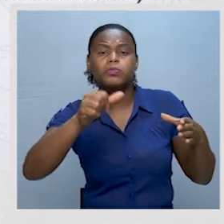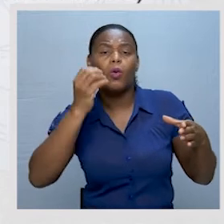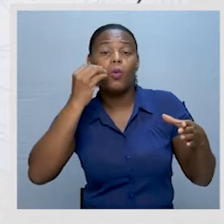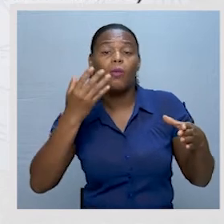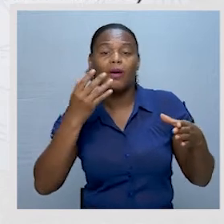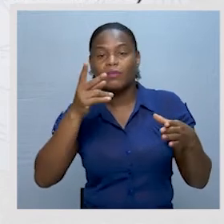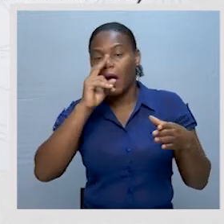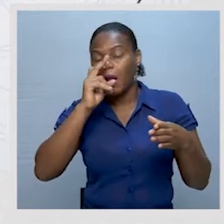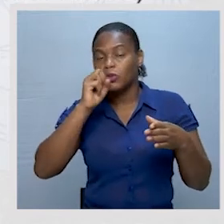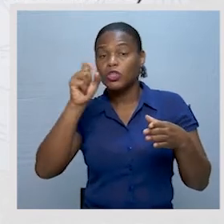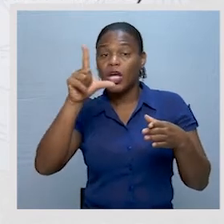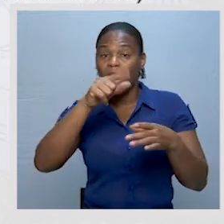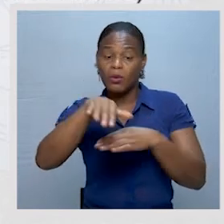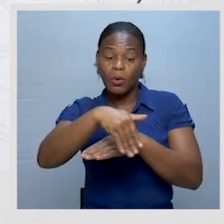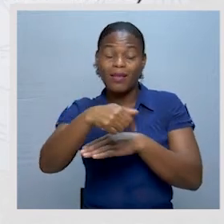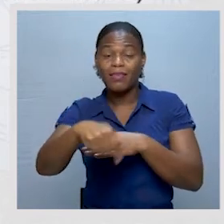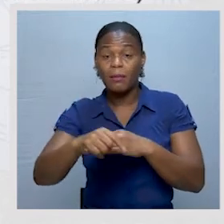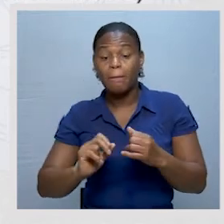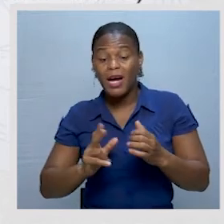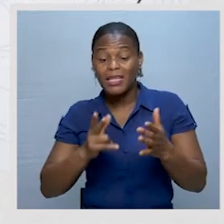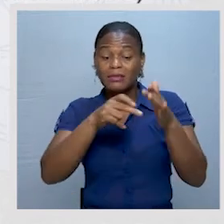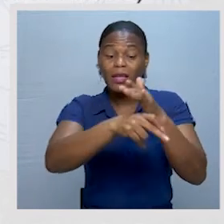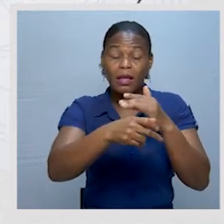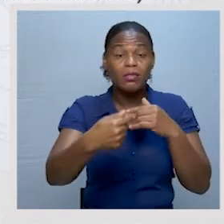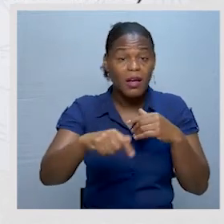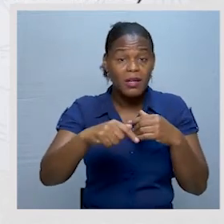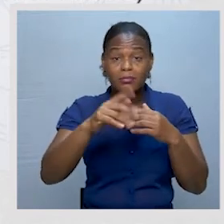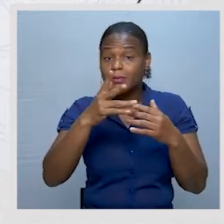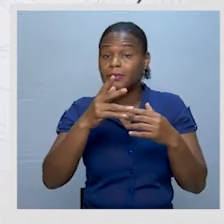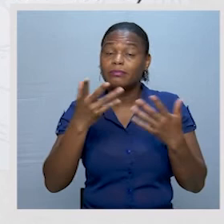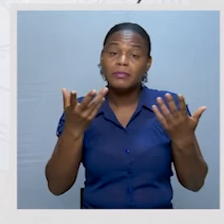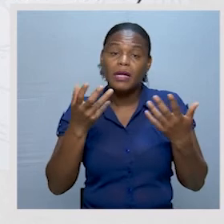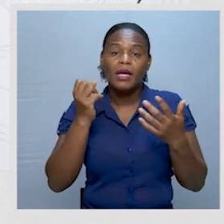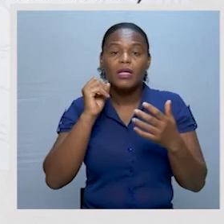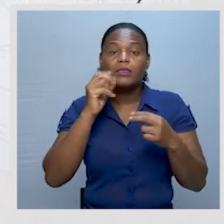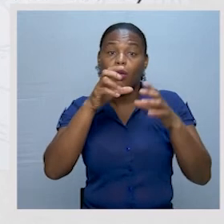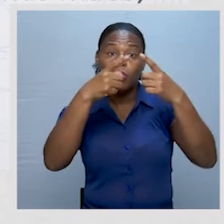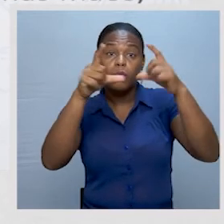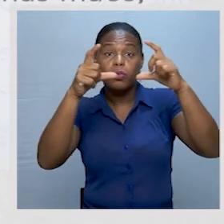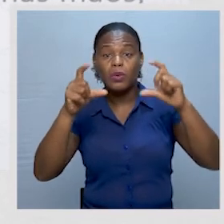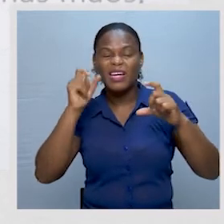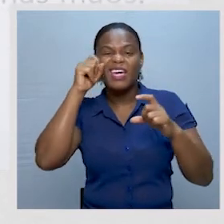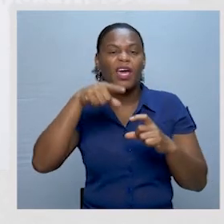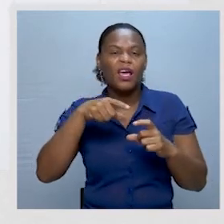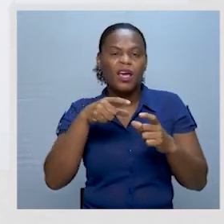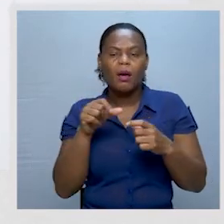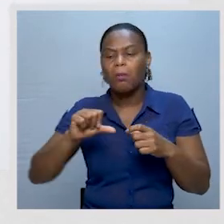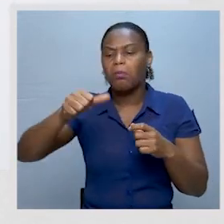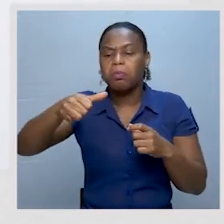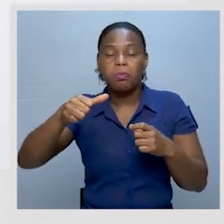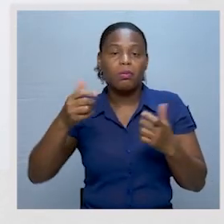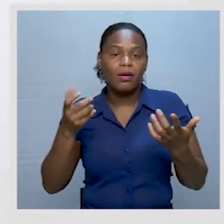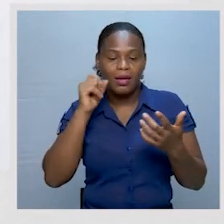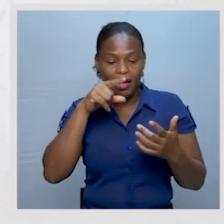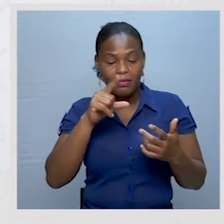gel do lado de fora, mas de dentro, será que colocaram? Precisariam estar em todos os andares. Quem tocou o botão? Já identificamos